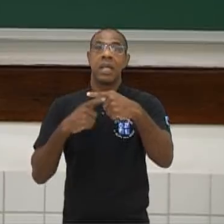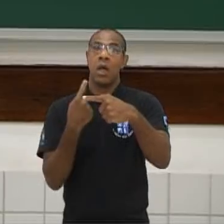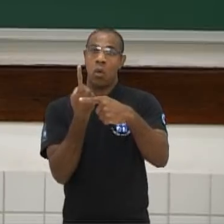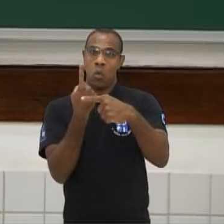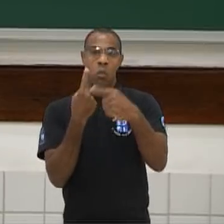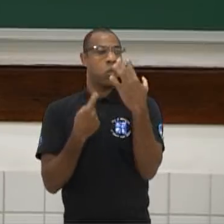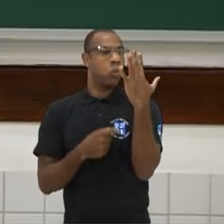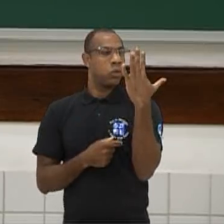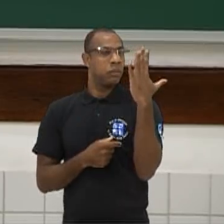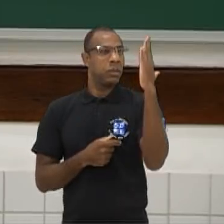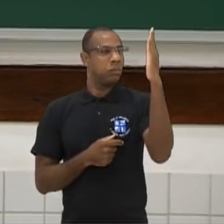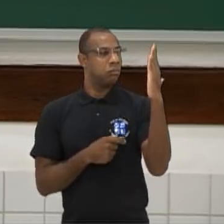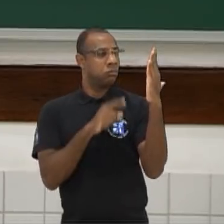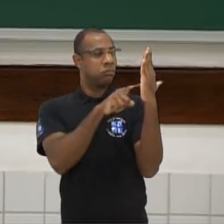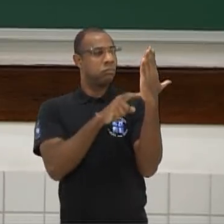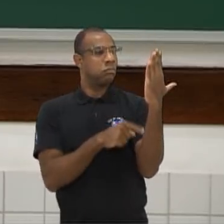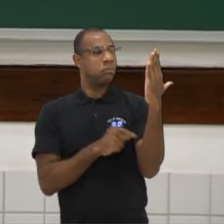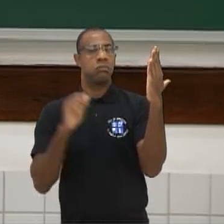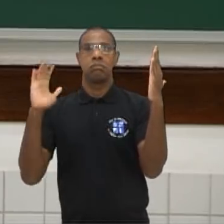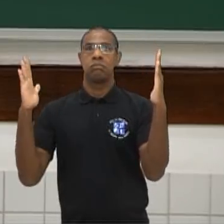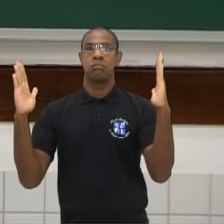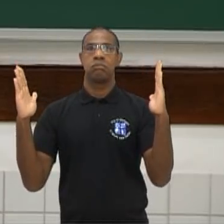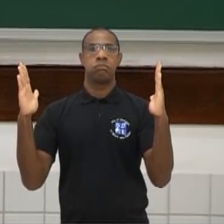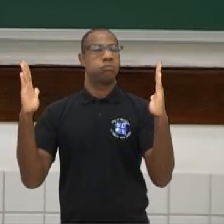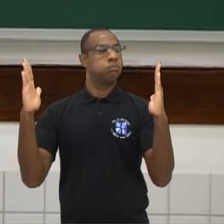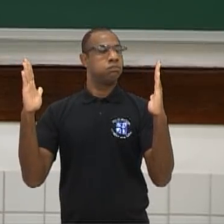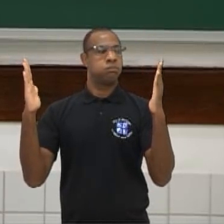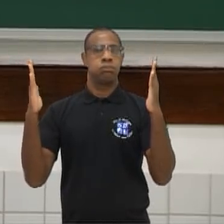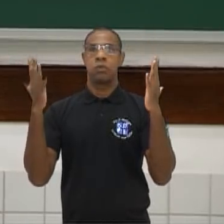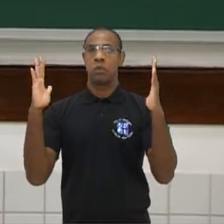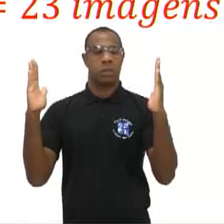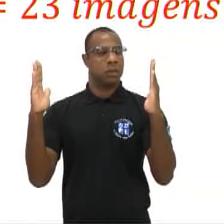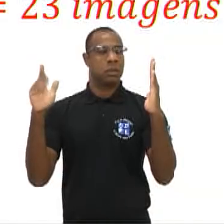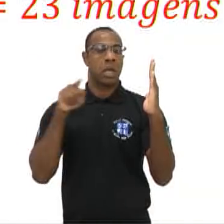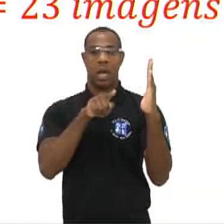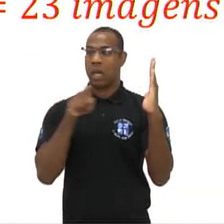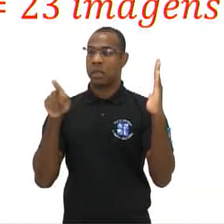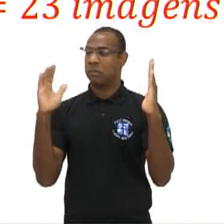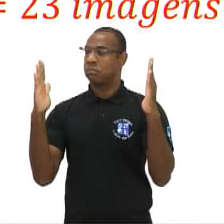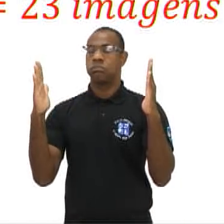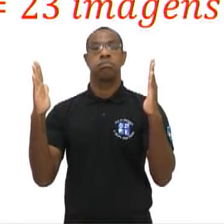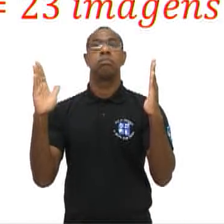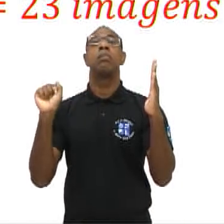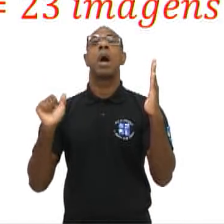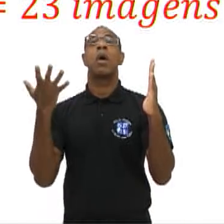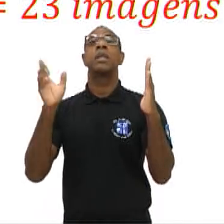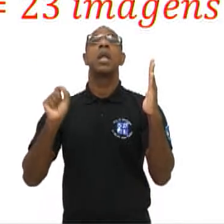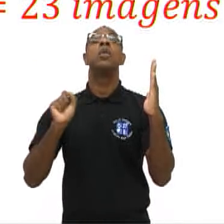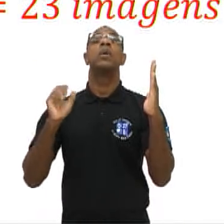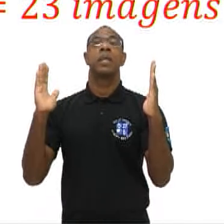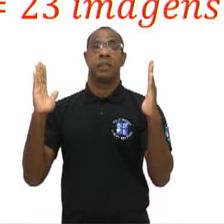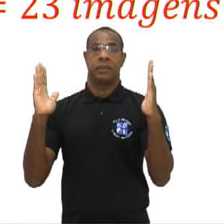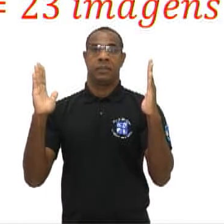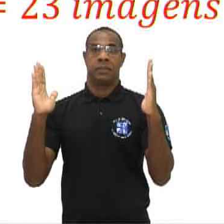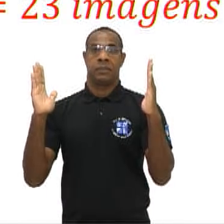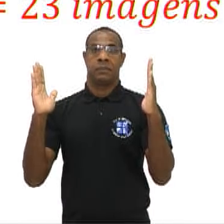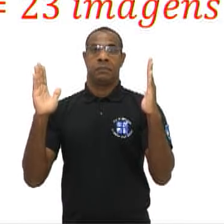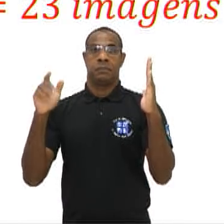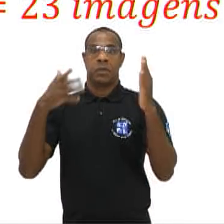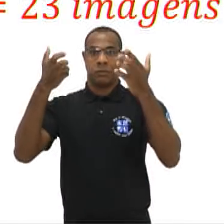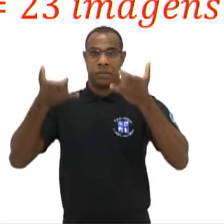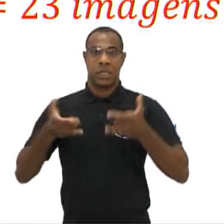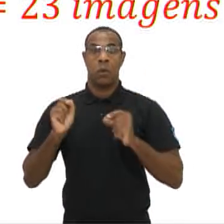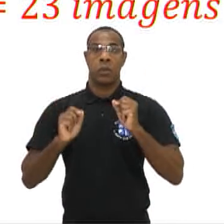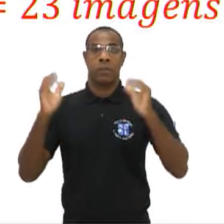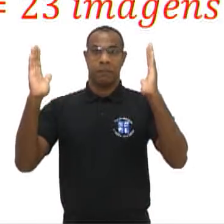espelho posicionado à frente do outro. E aí, nessa circunstância, o que vai acontecer então para a gente estar trabalhando?